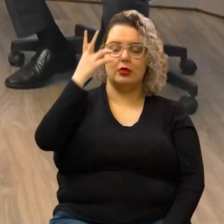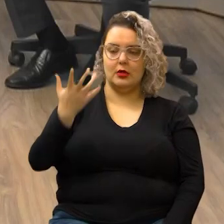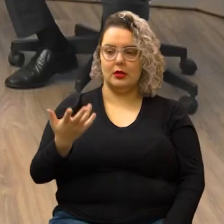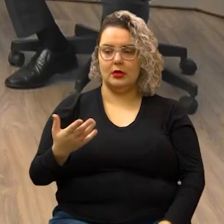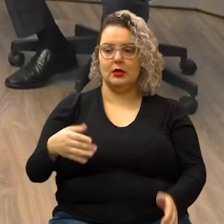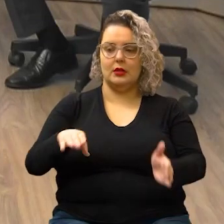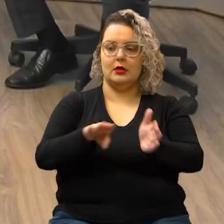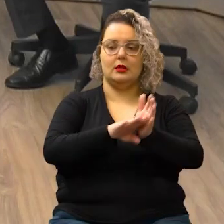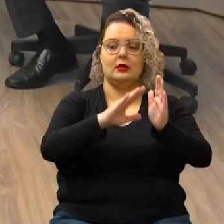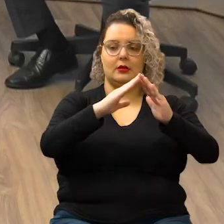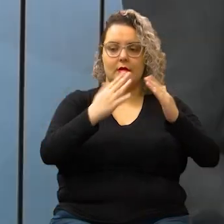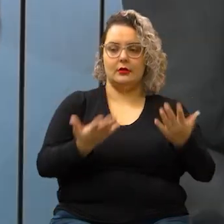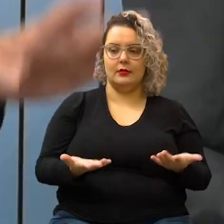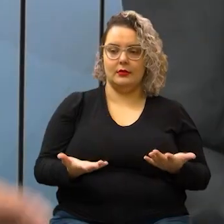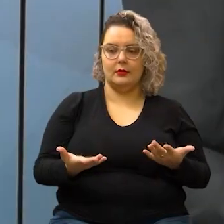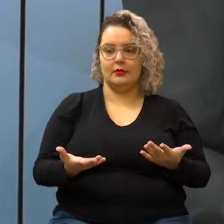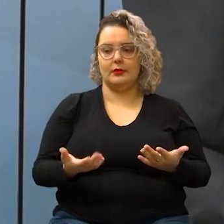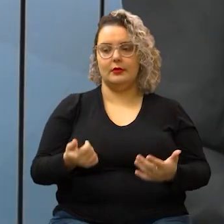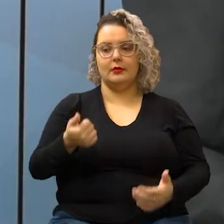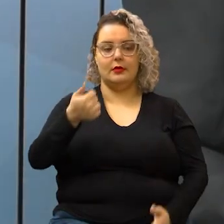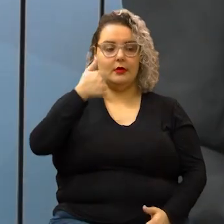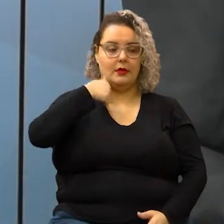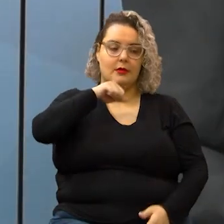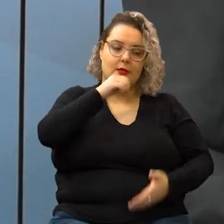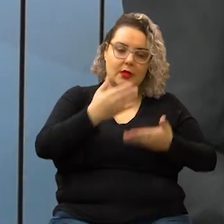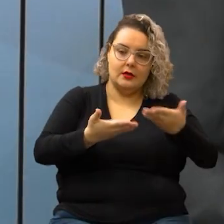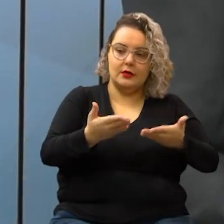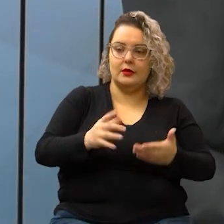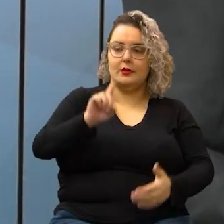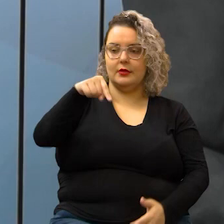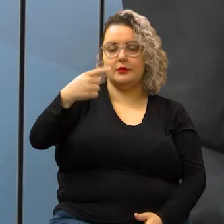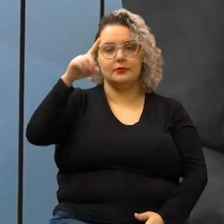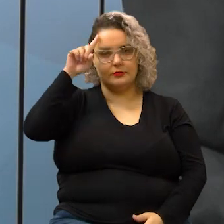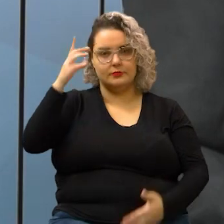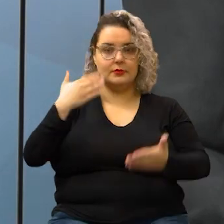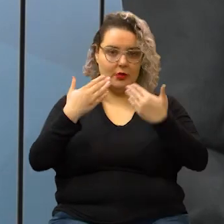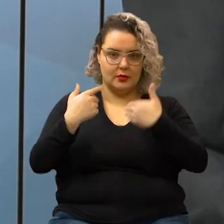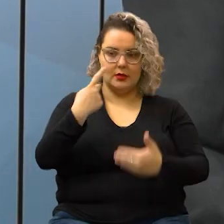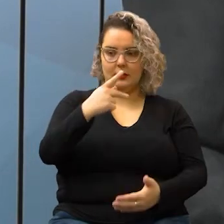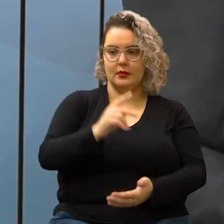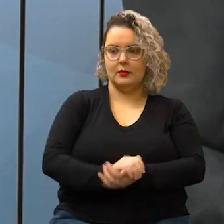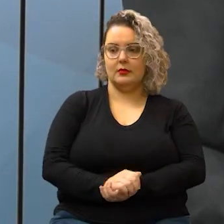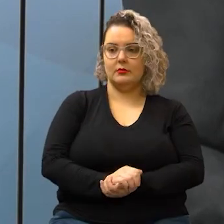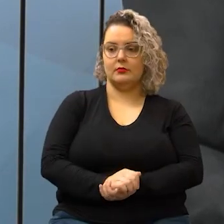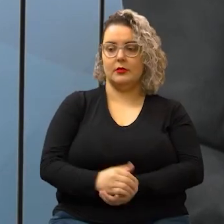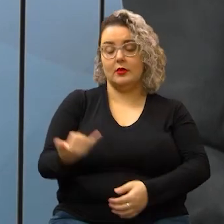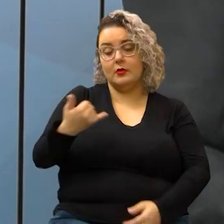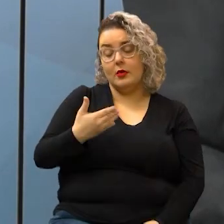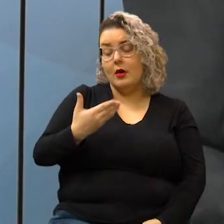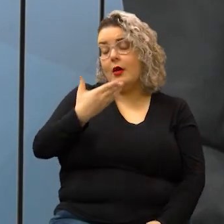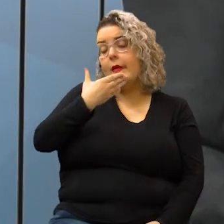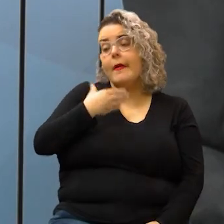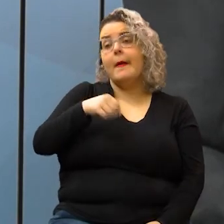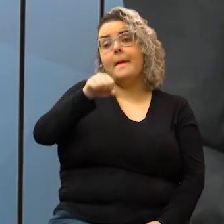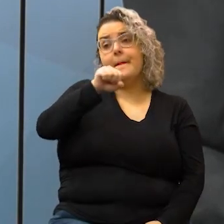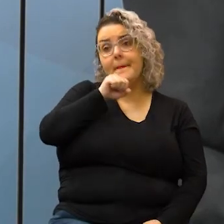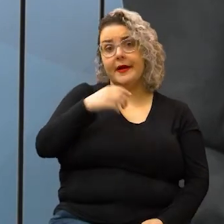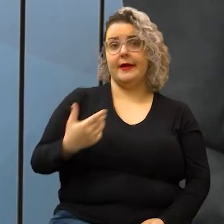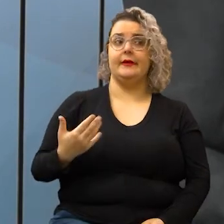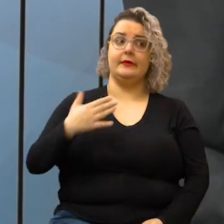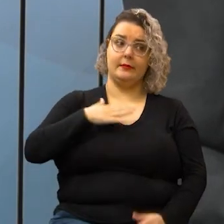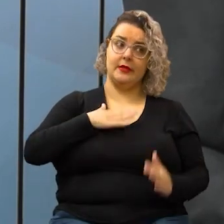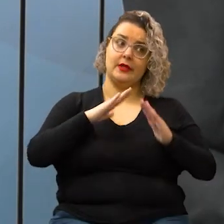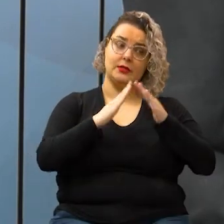chegou em casa, a mãe cuidou, etc. E tal, e no dia seguinte eu fui conversar com ela. Ela falou, pai, outro dia foi na minha